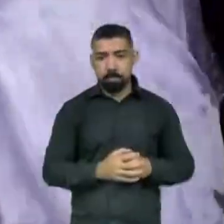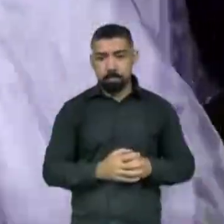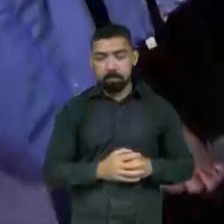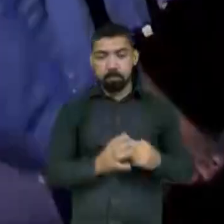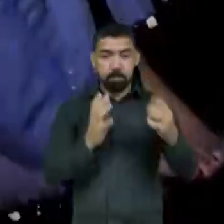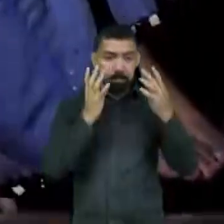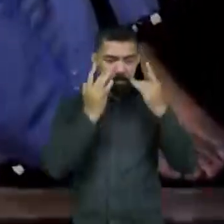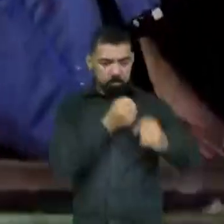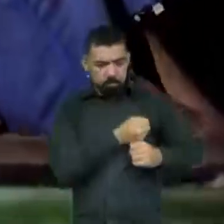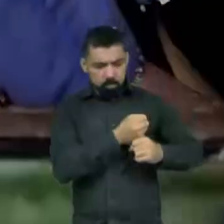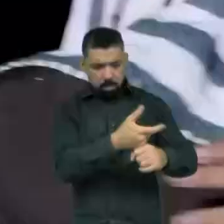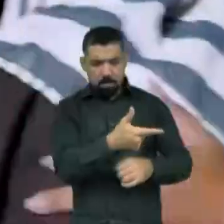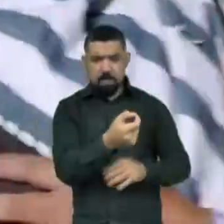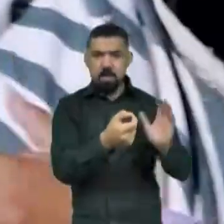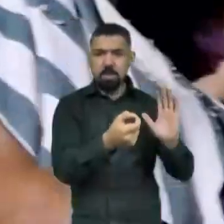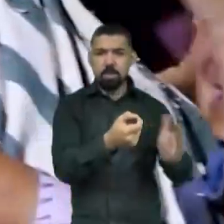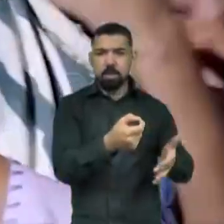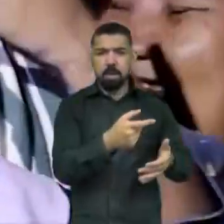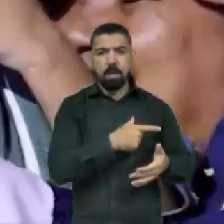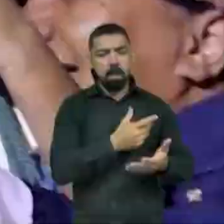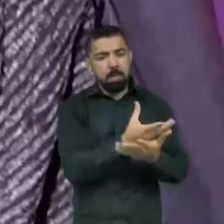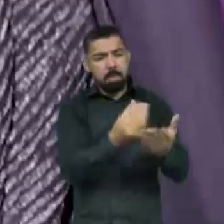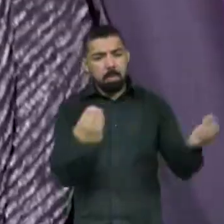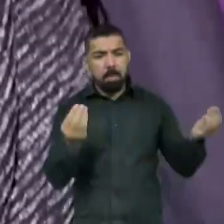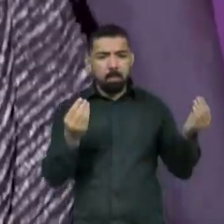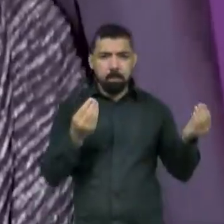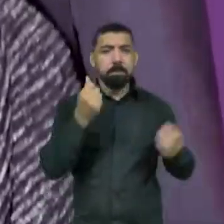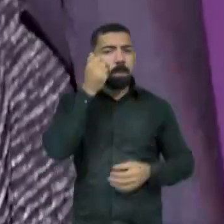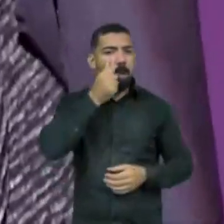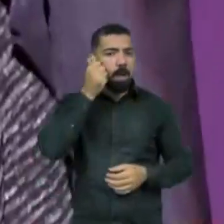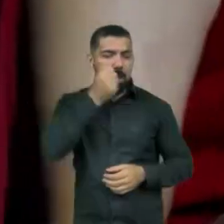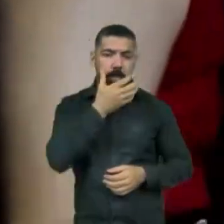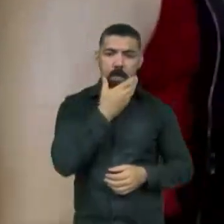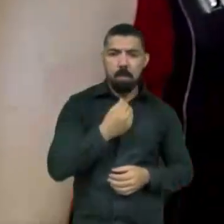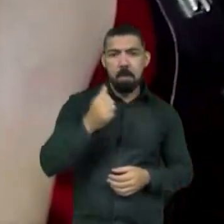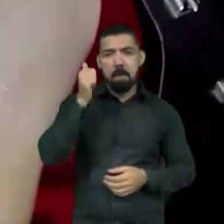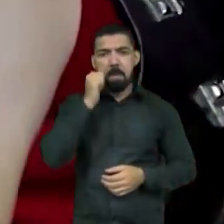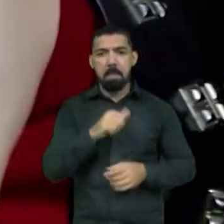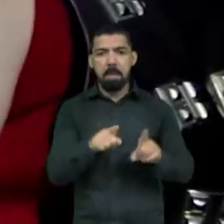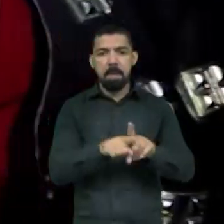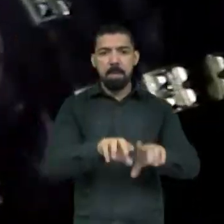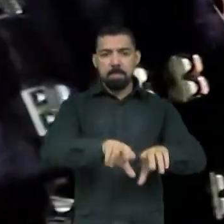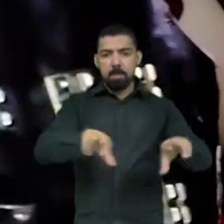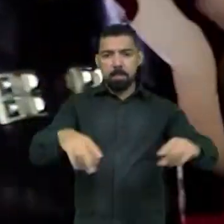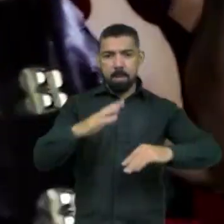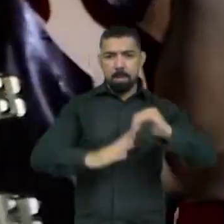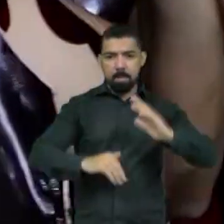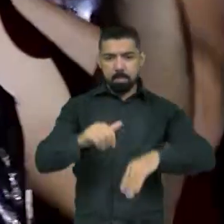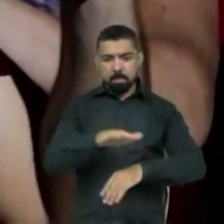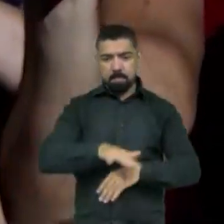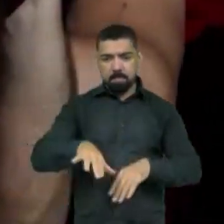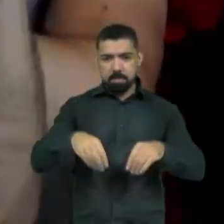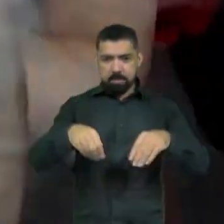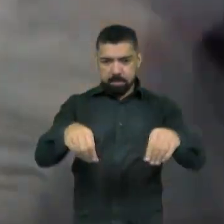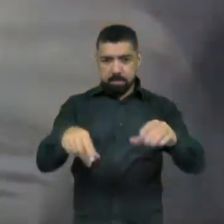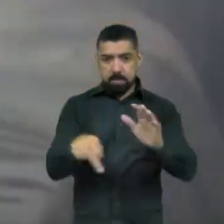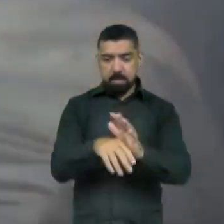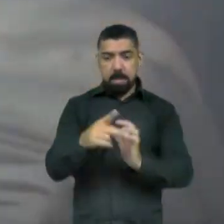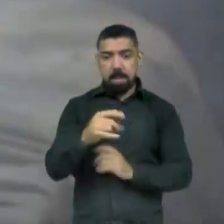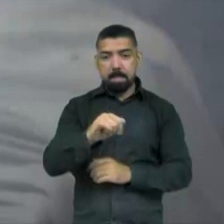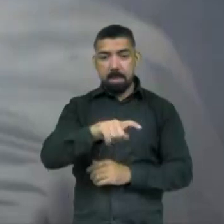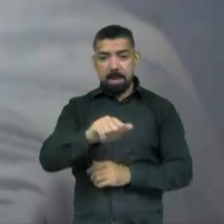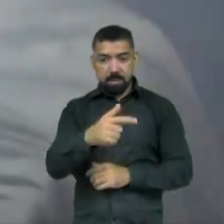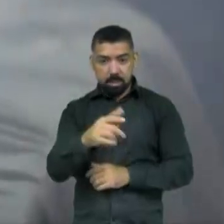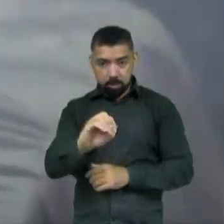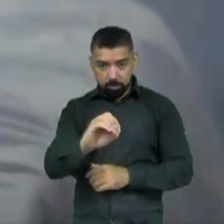Encenada há 20 anos, por dezenas de atores e atrizes e diversos profissionais da Terra da Paixão.